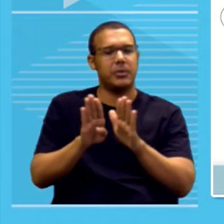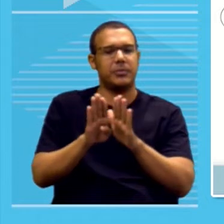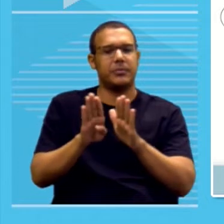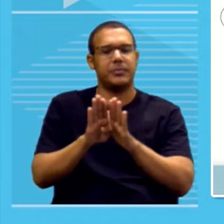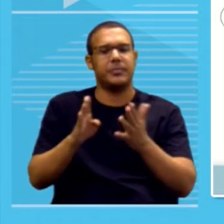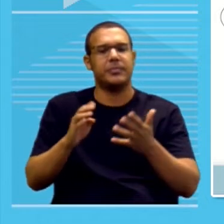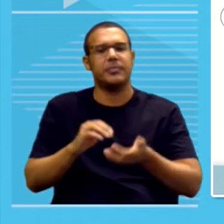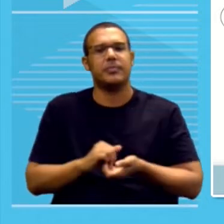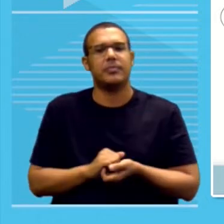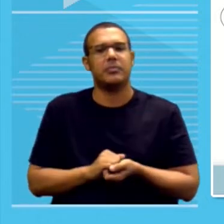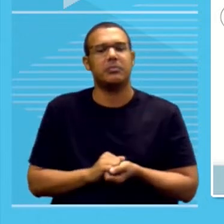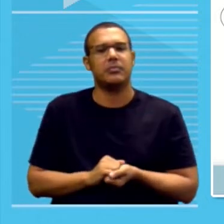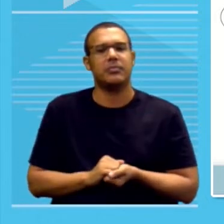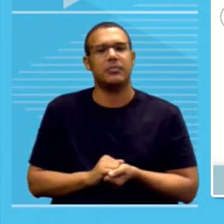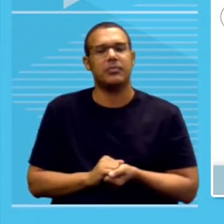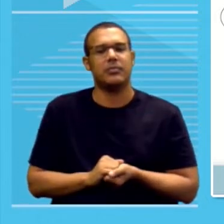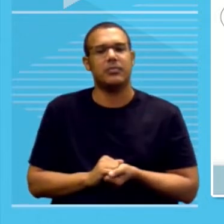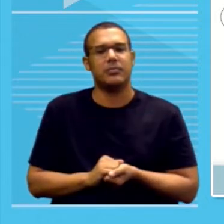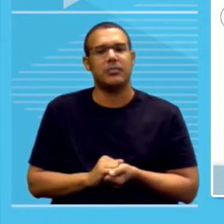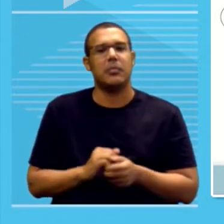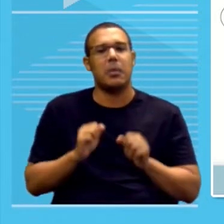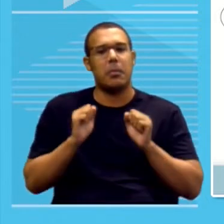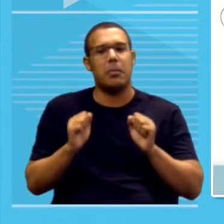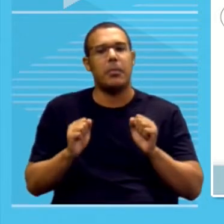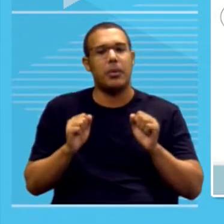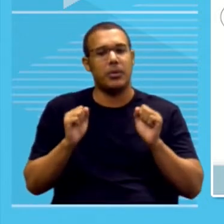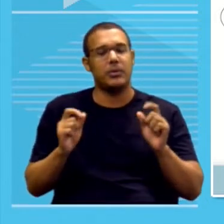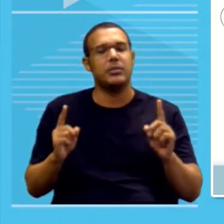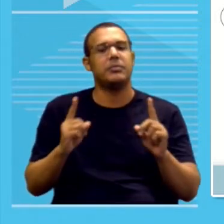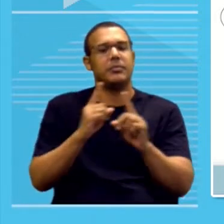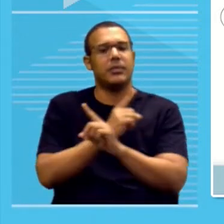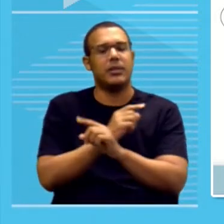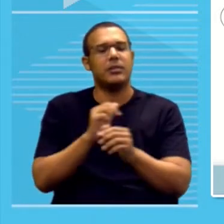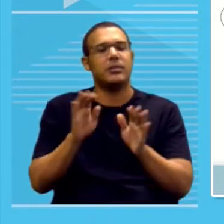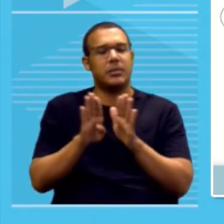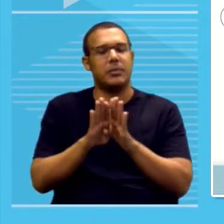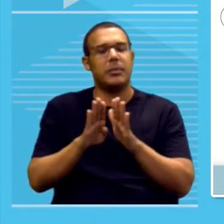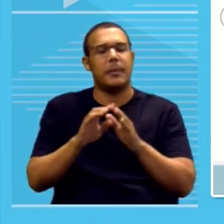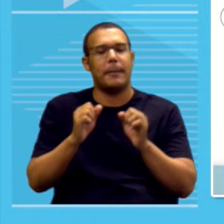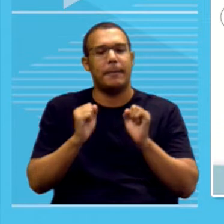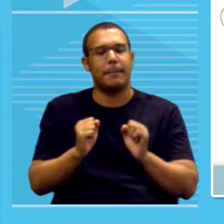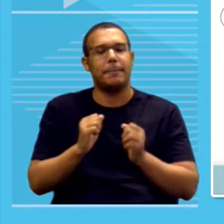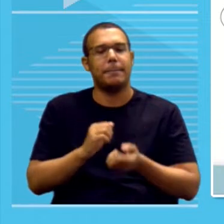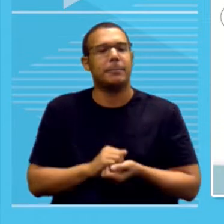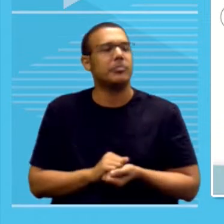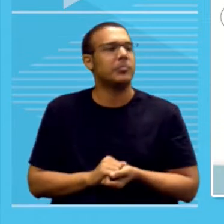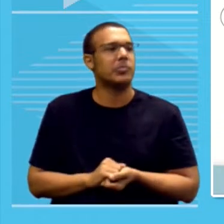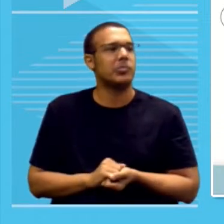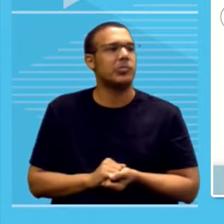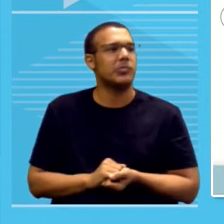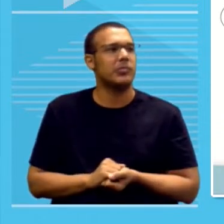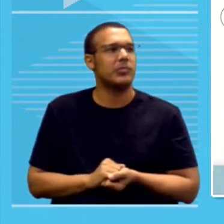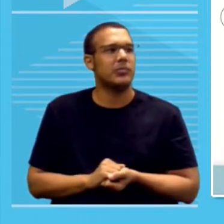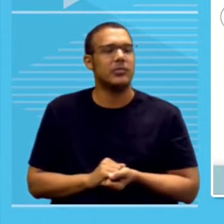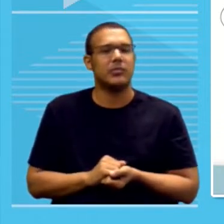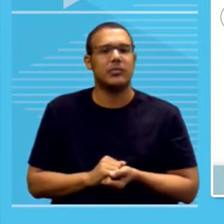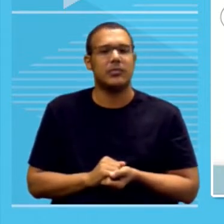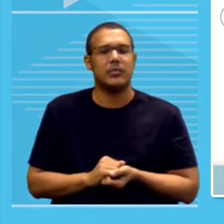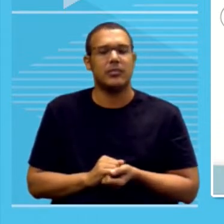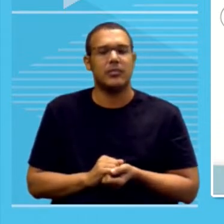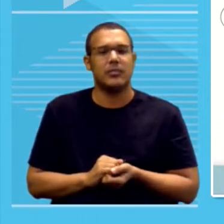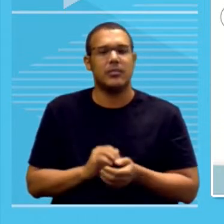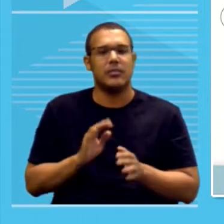você fazer x b - x ao você fazer xa - XB Eu normalmente quando ele pergunta do a para o b